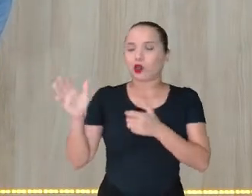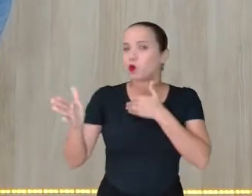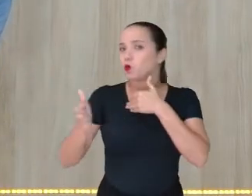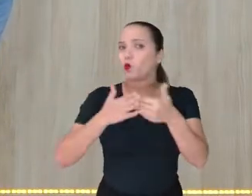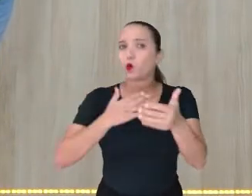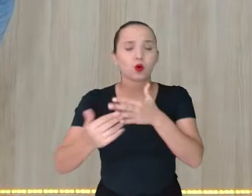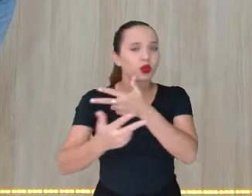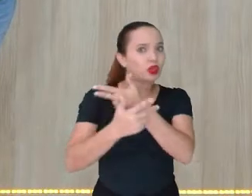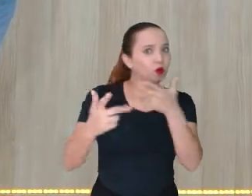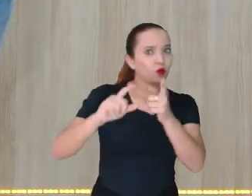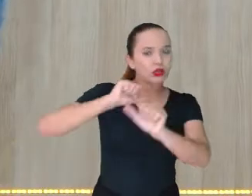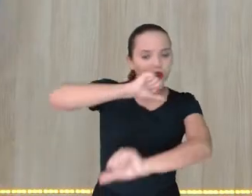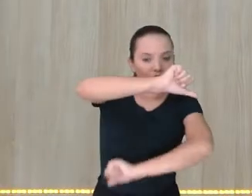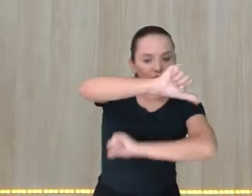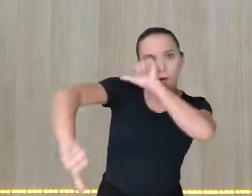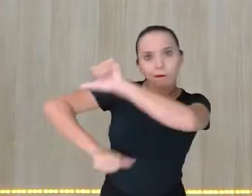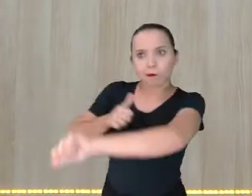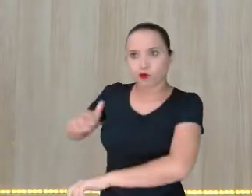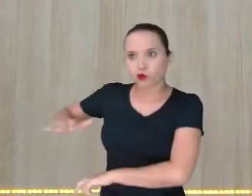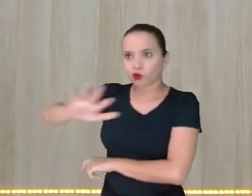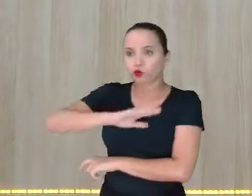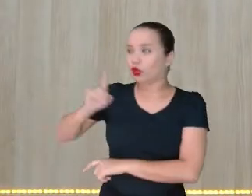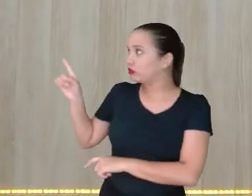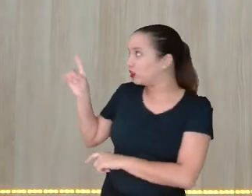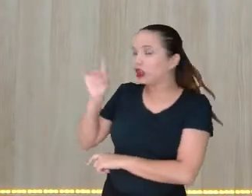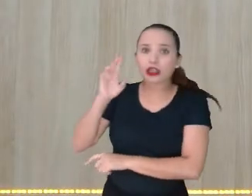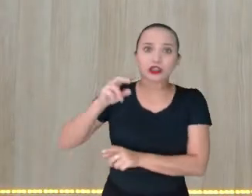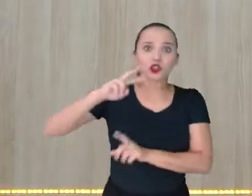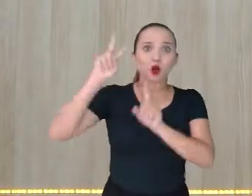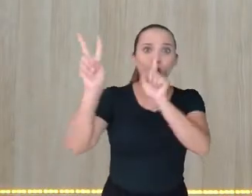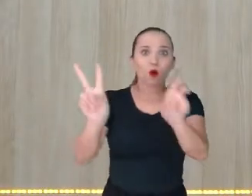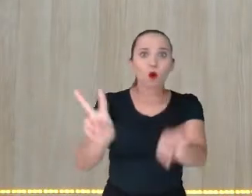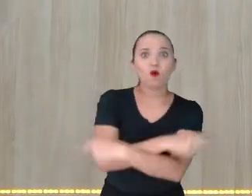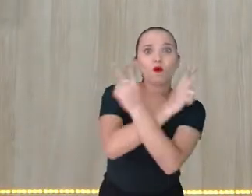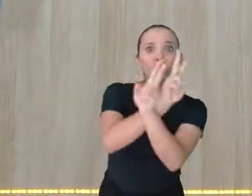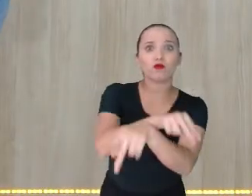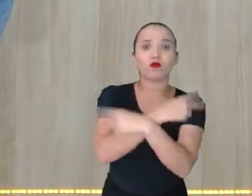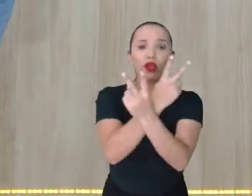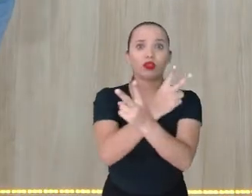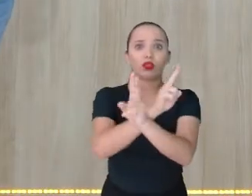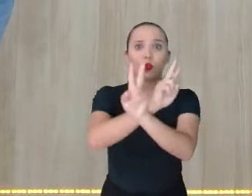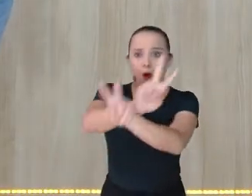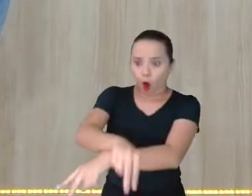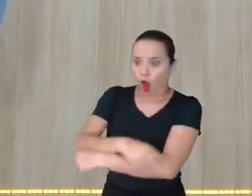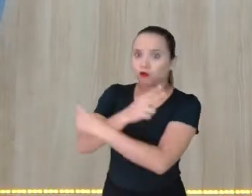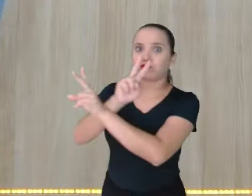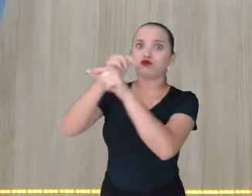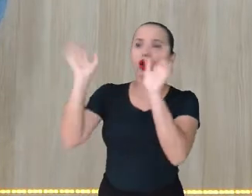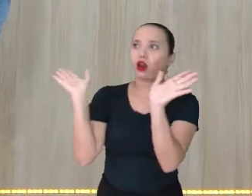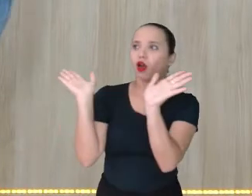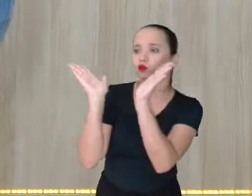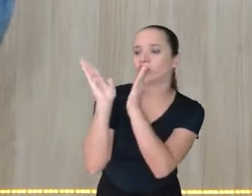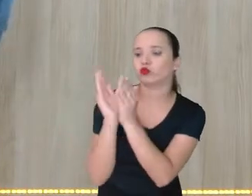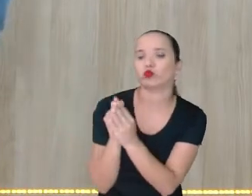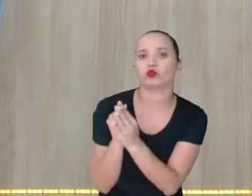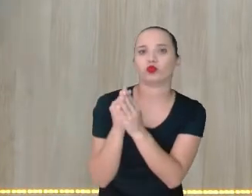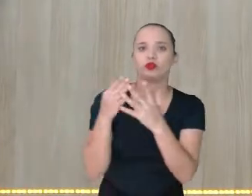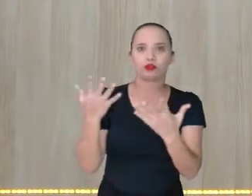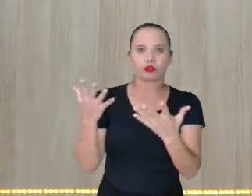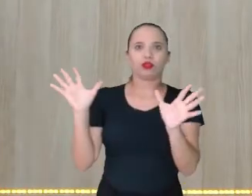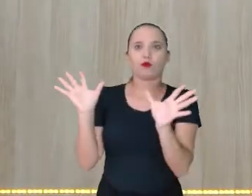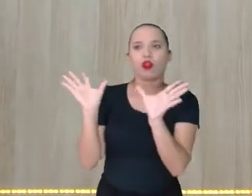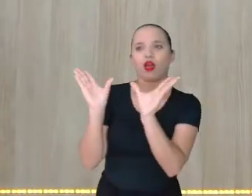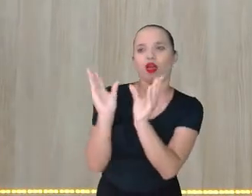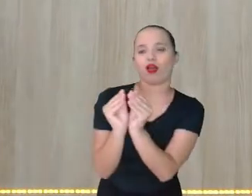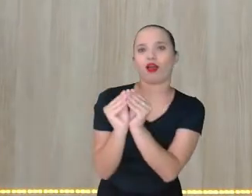coisa que mude no ambiente, aqui tá só batendo um ventinho nela. Ela foi e se fechou. Então, ela tem essa interação aí com o ambiente. Então,